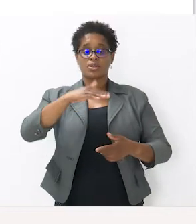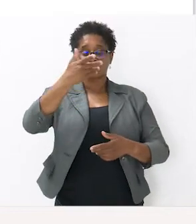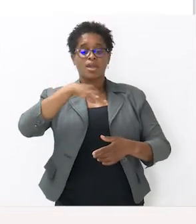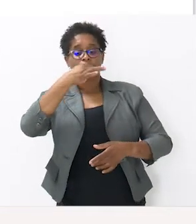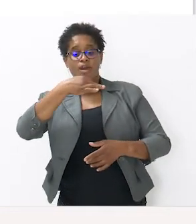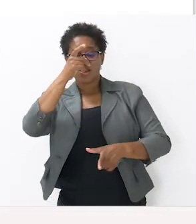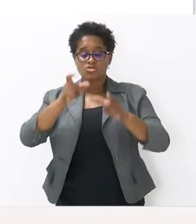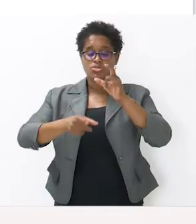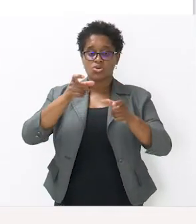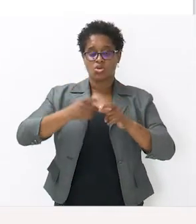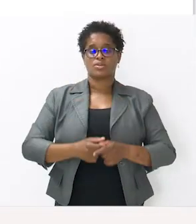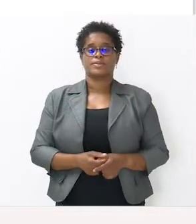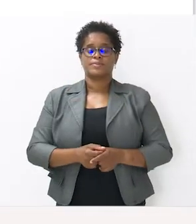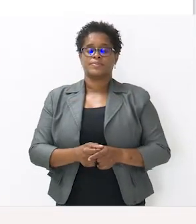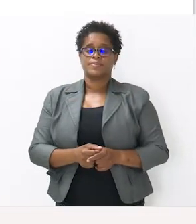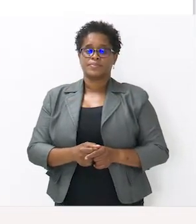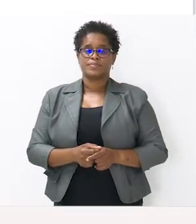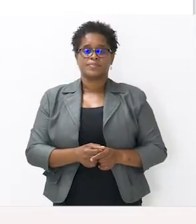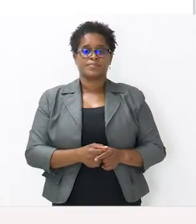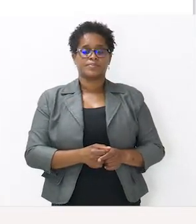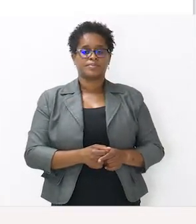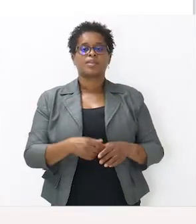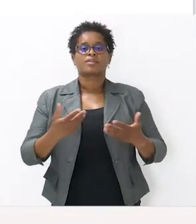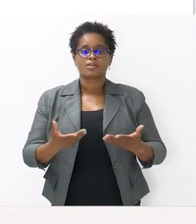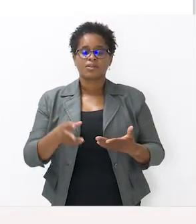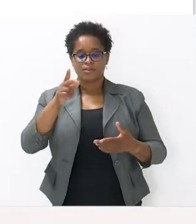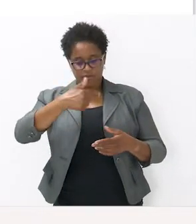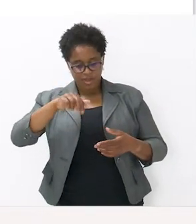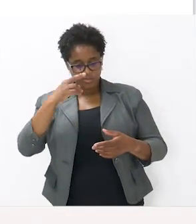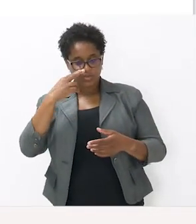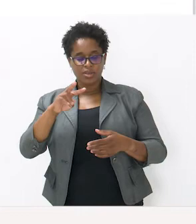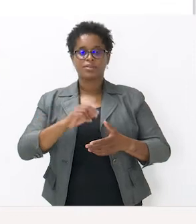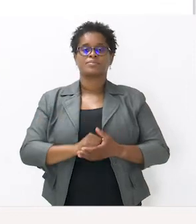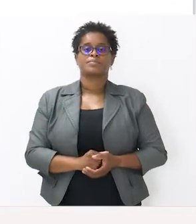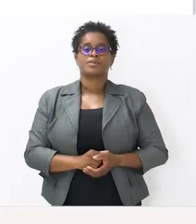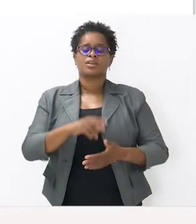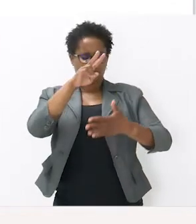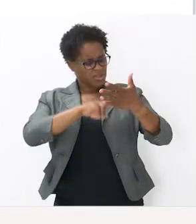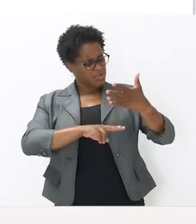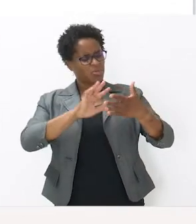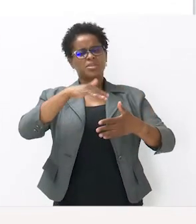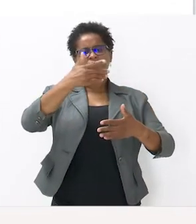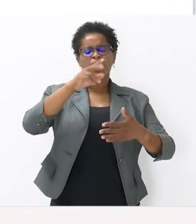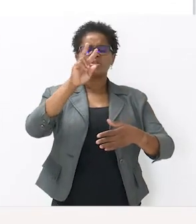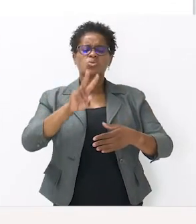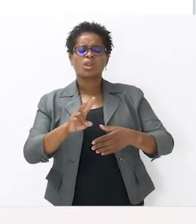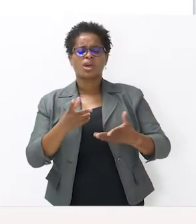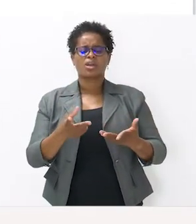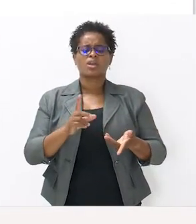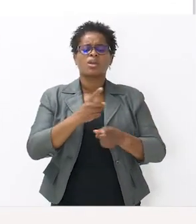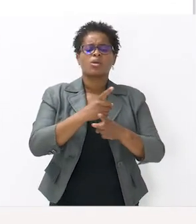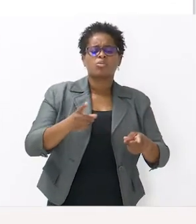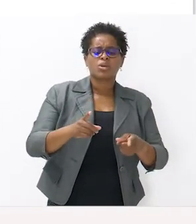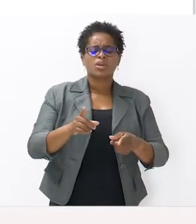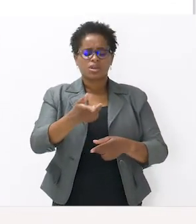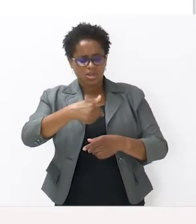das personagens. Então vejamos. Texto principal e secundário. E por que é